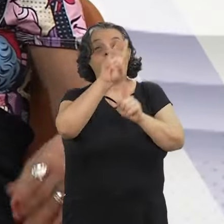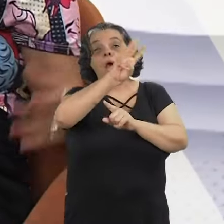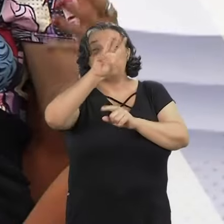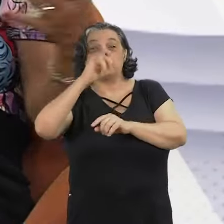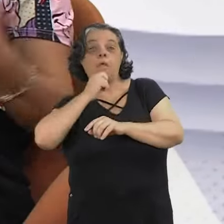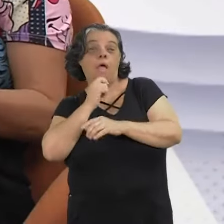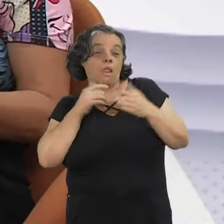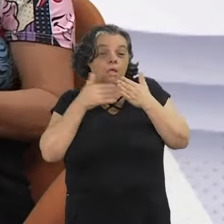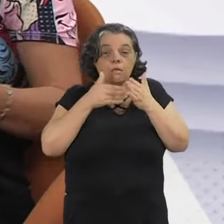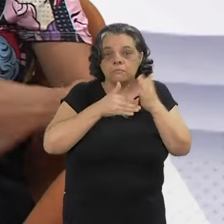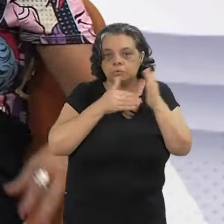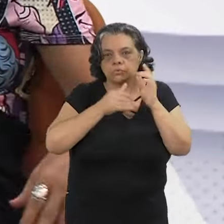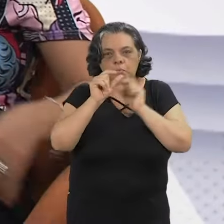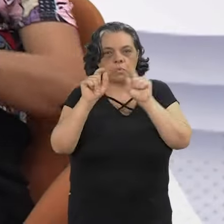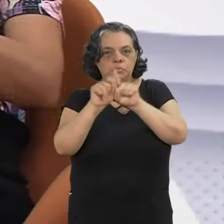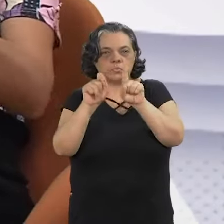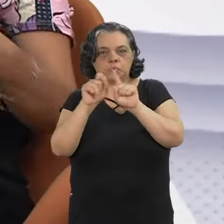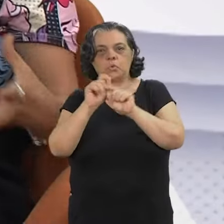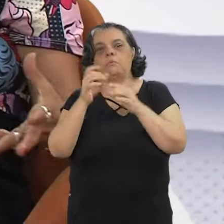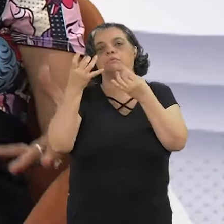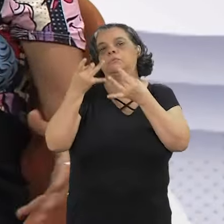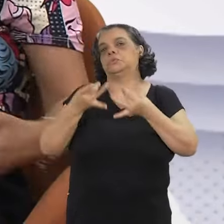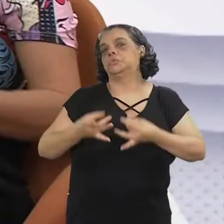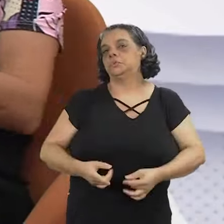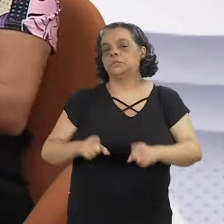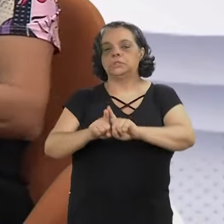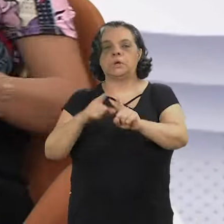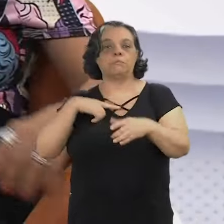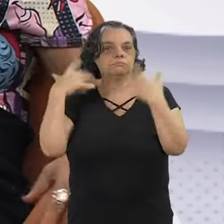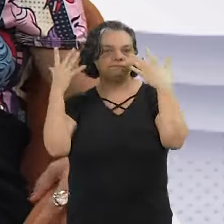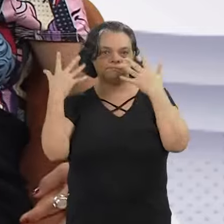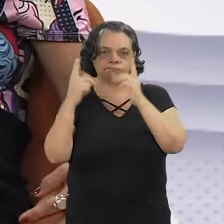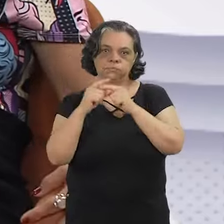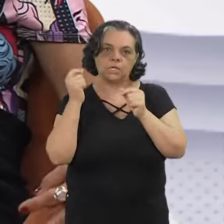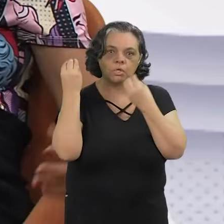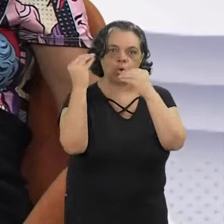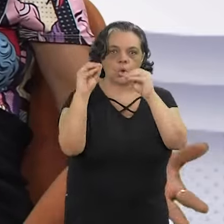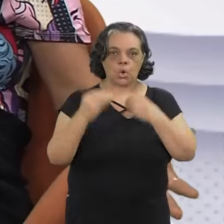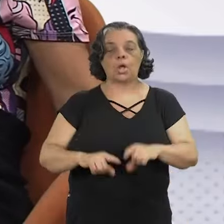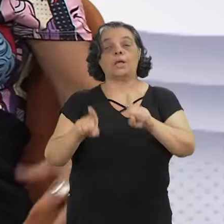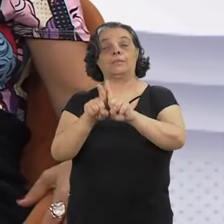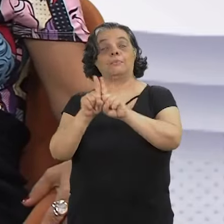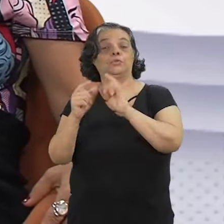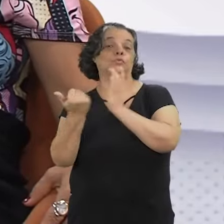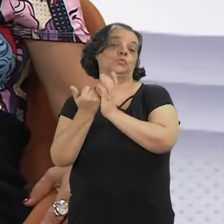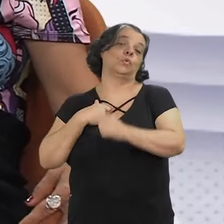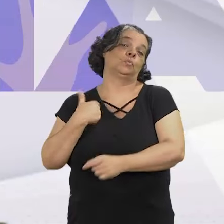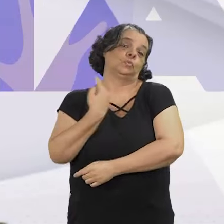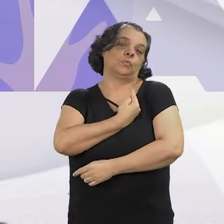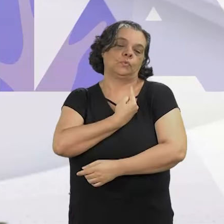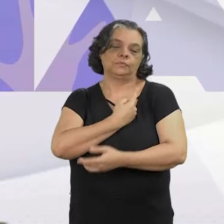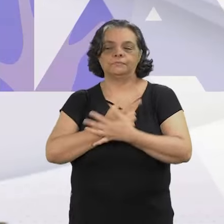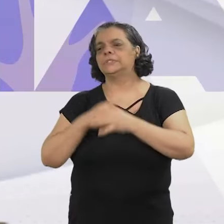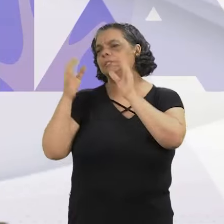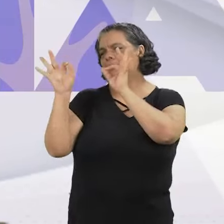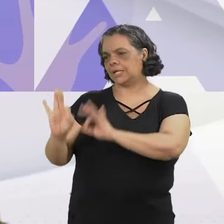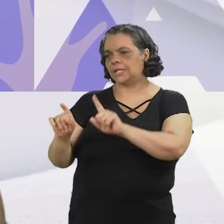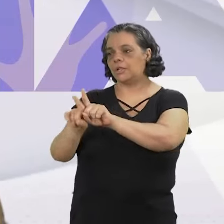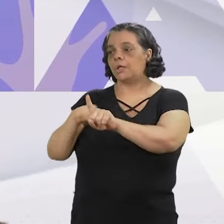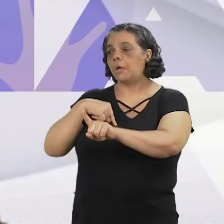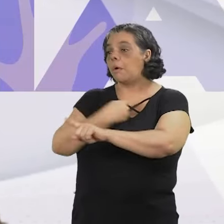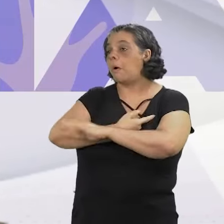mídia ela limita um pouco a gente quando faz a definição Então parabéns aí pela possibilidade da gente poder falar sobre nós Ah com certeza